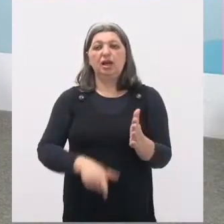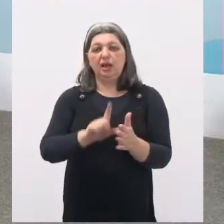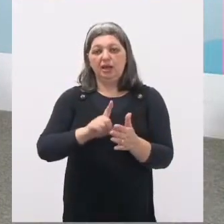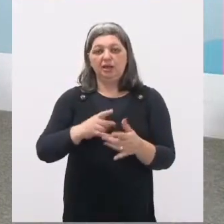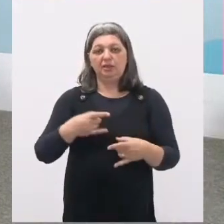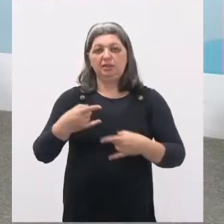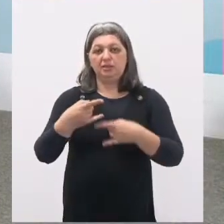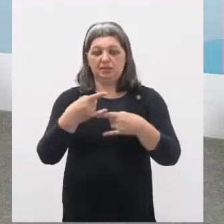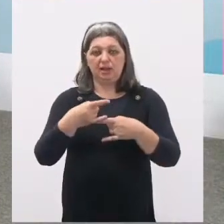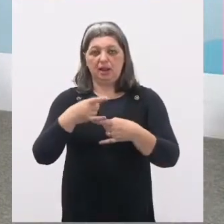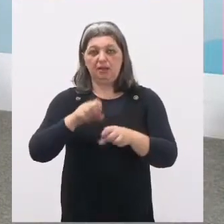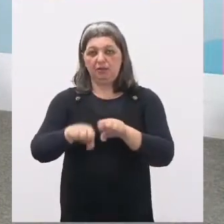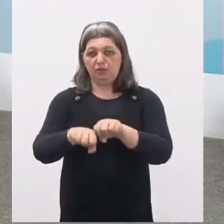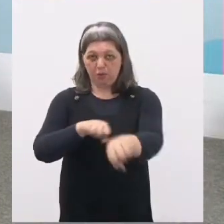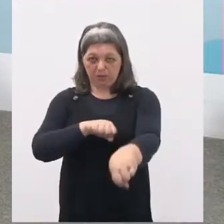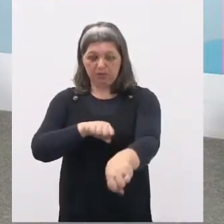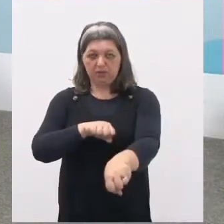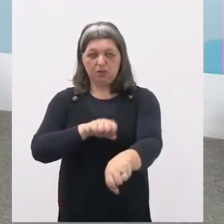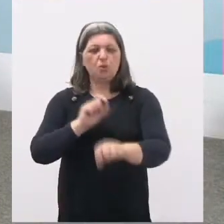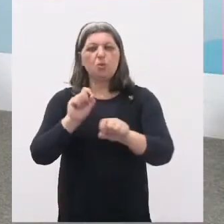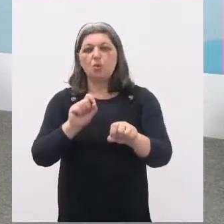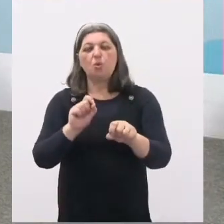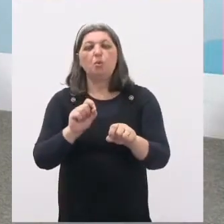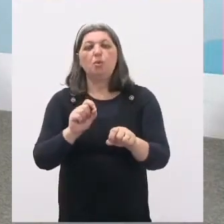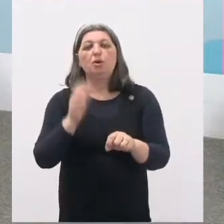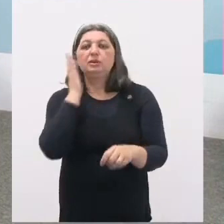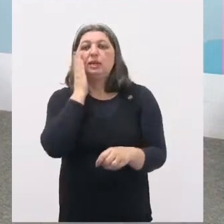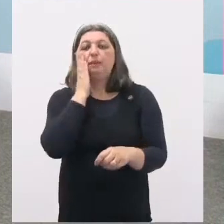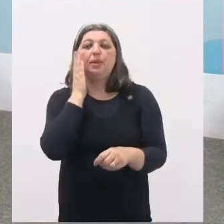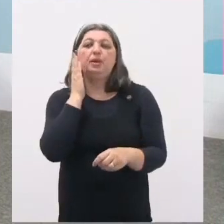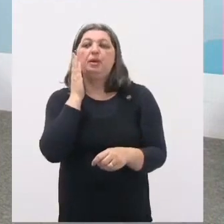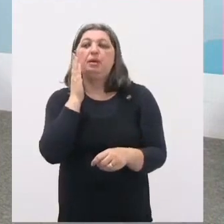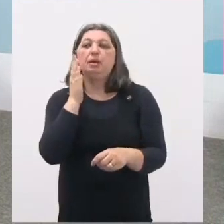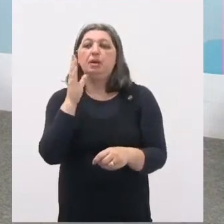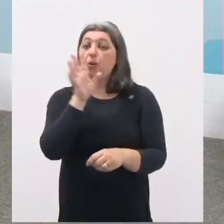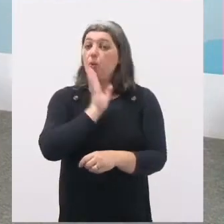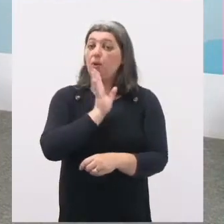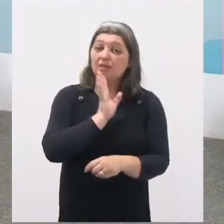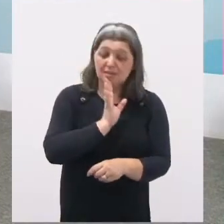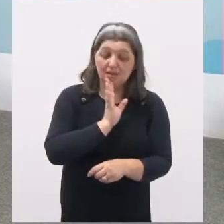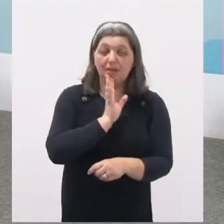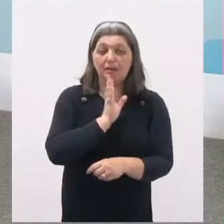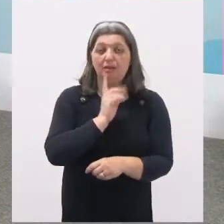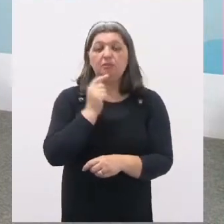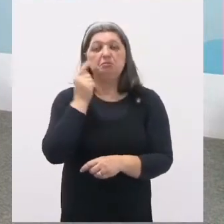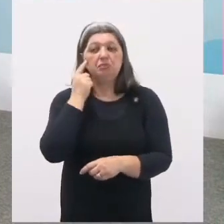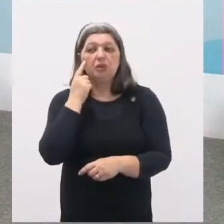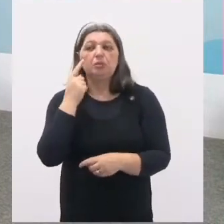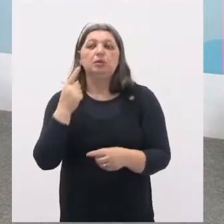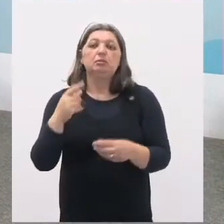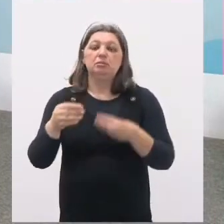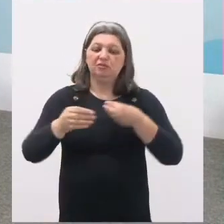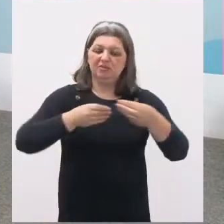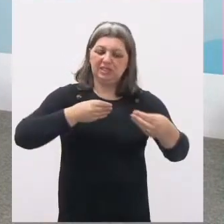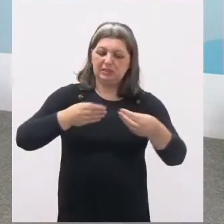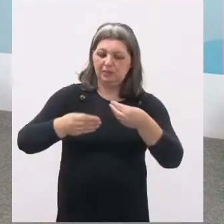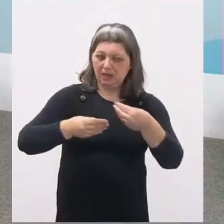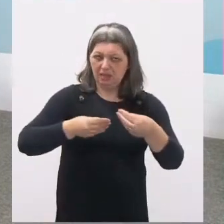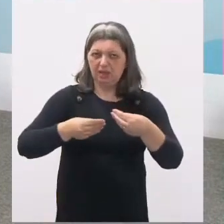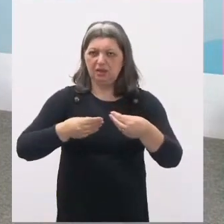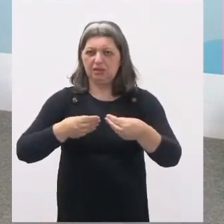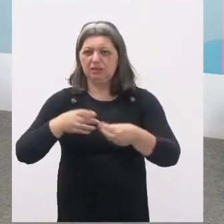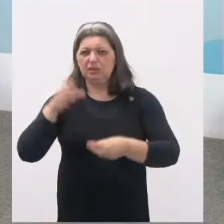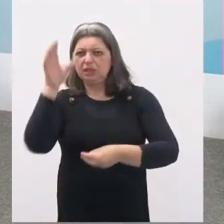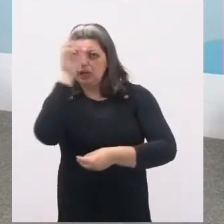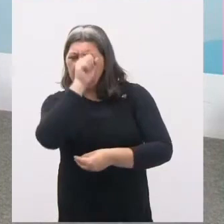dessa formação, ação formativa, que é aprender a conviver aprender a conhecer, você tem um grau de complexidade um pouquinho maior, aprender